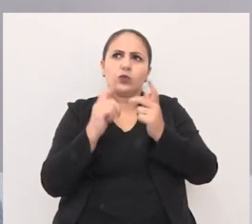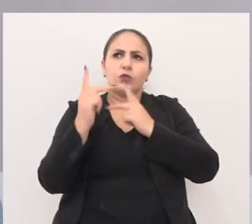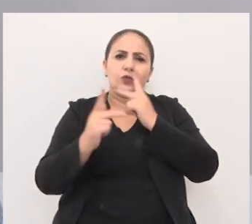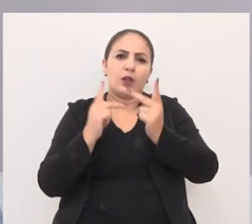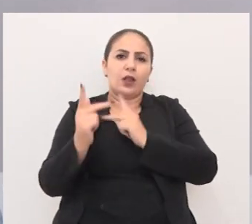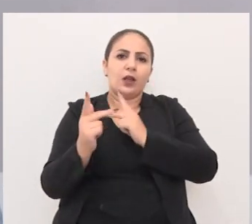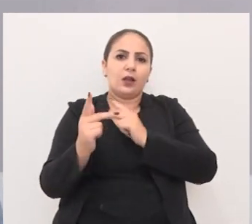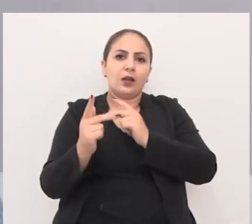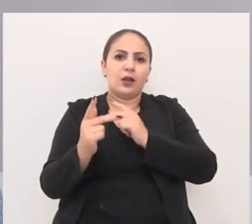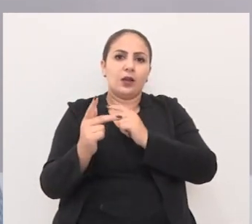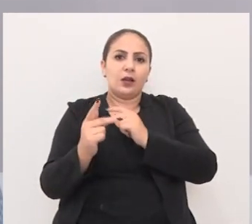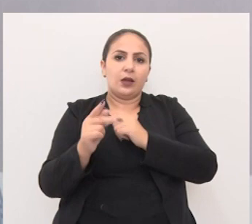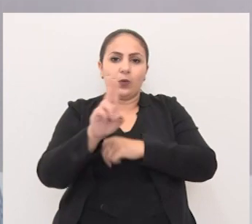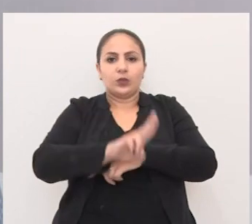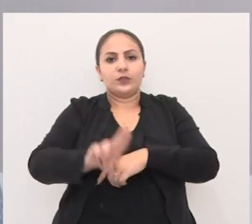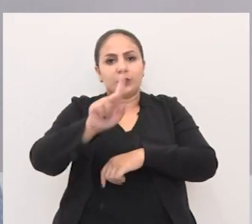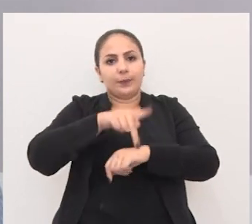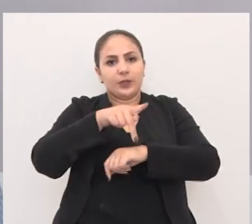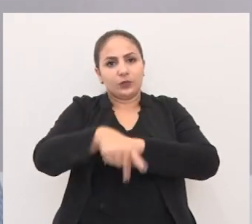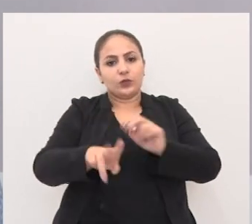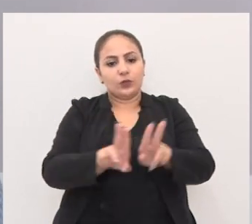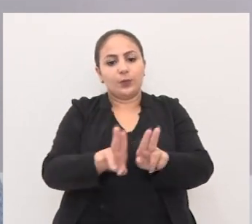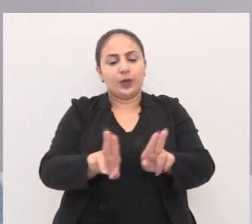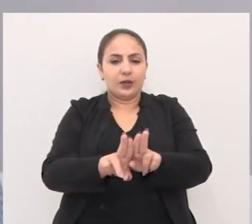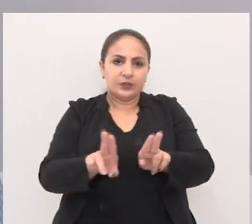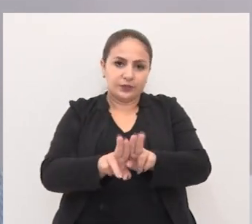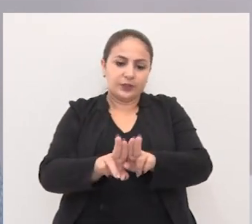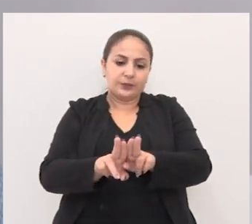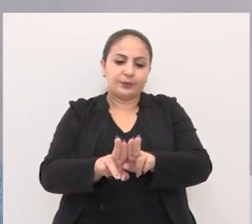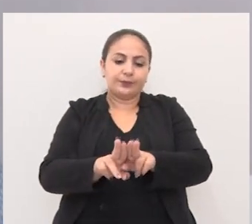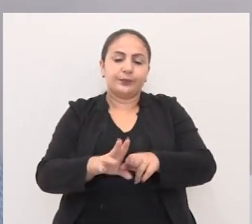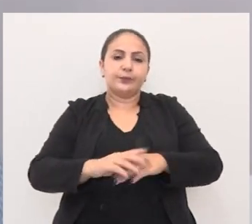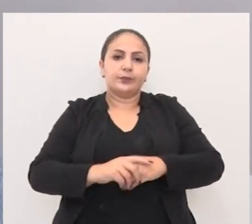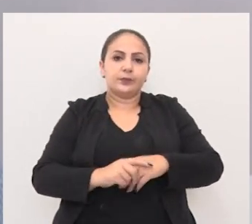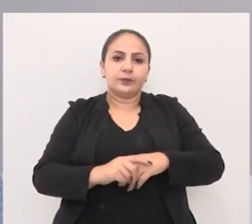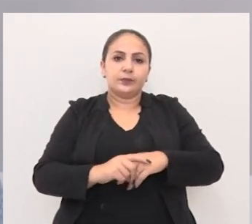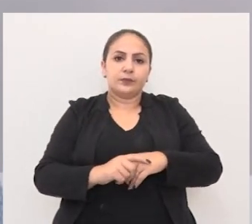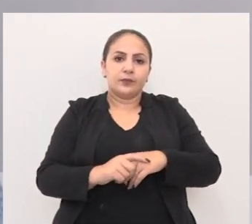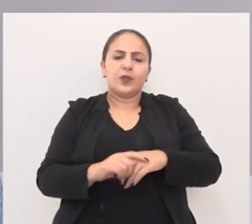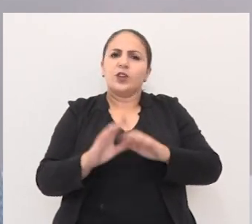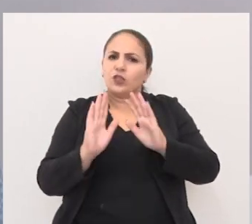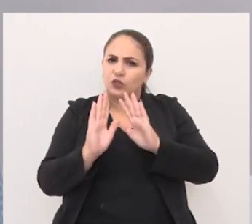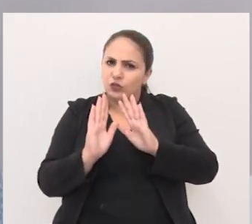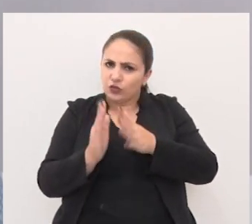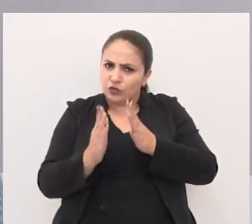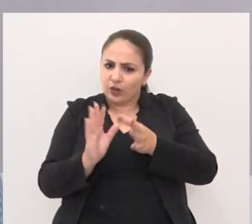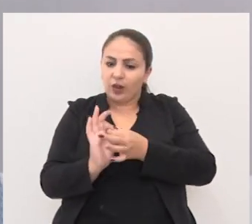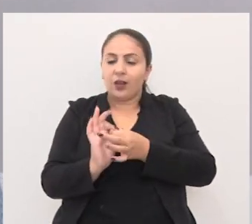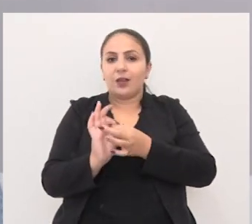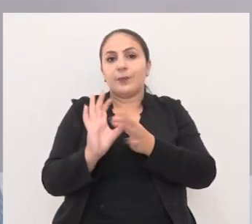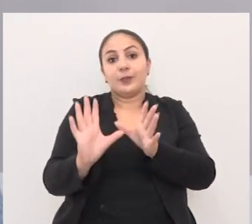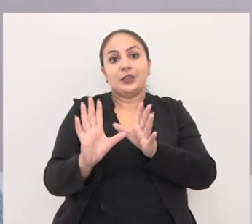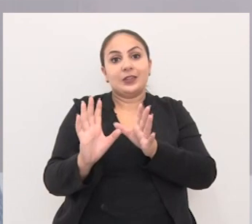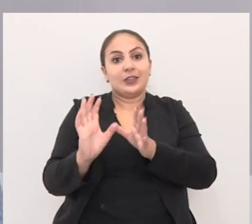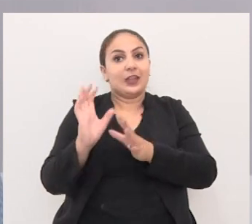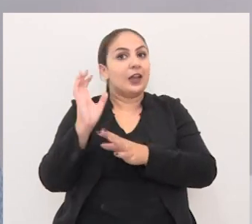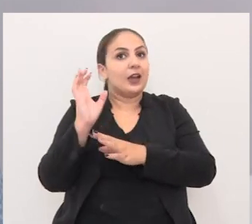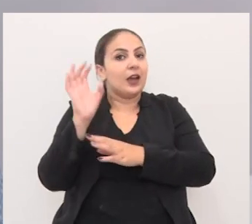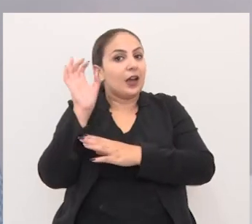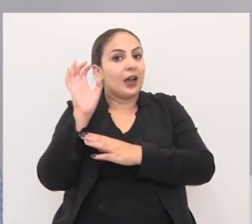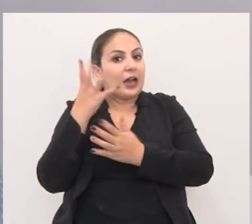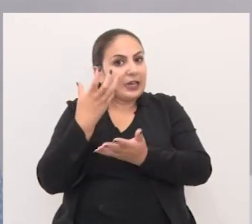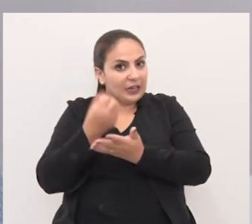citar, pelo menos a Universidade de Passo Fundo, que é a nossa grande universidade aqui de toda essa região norte do estado, que já disponibiliza de